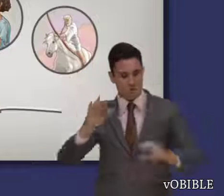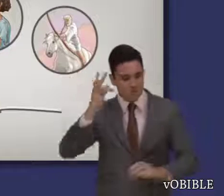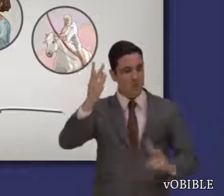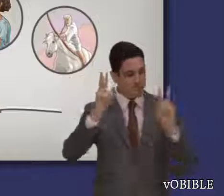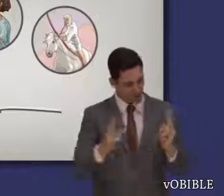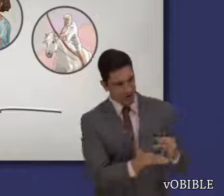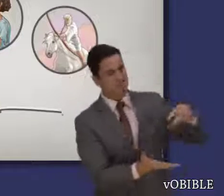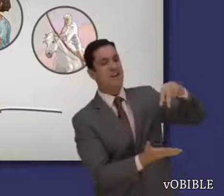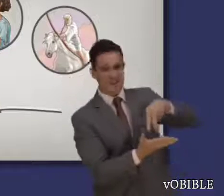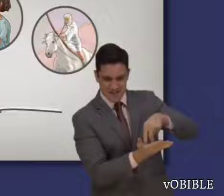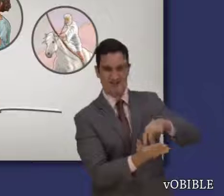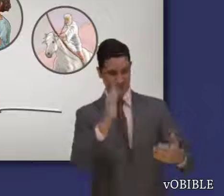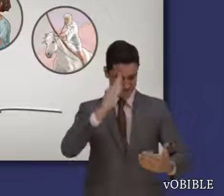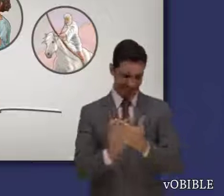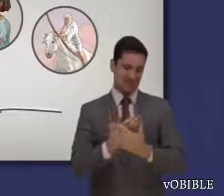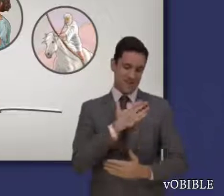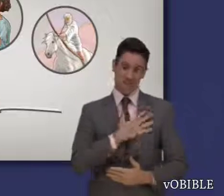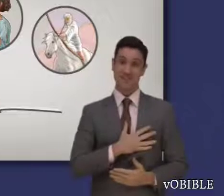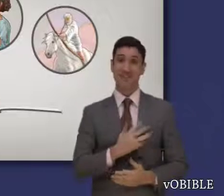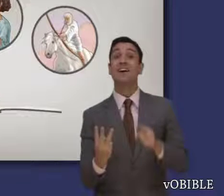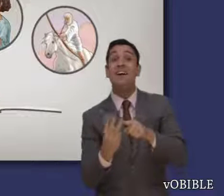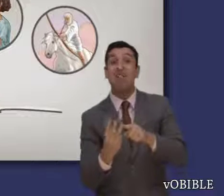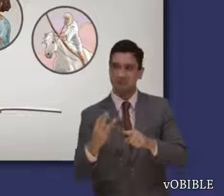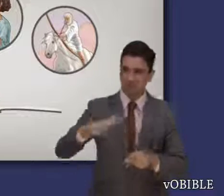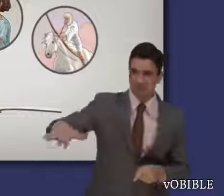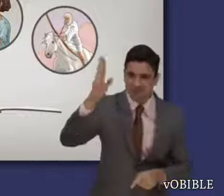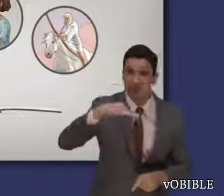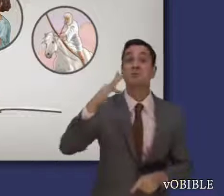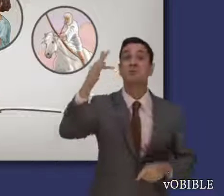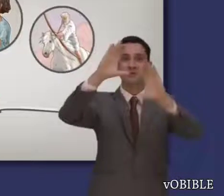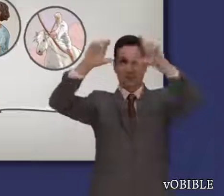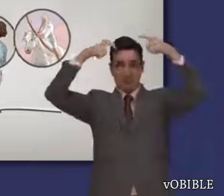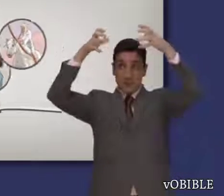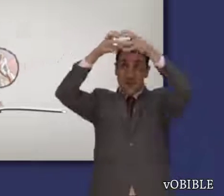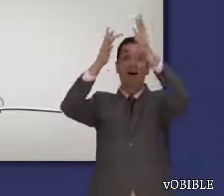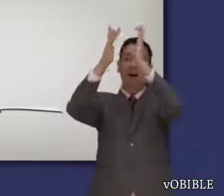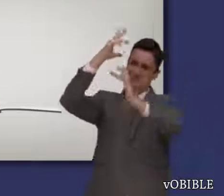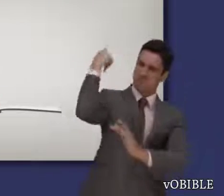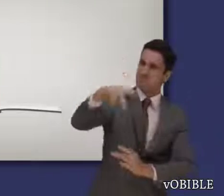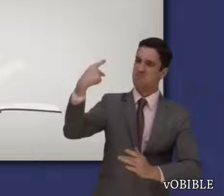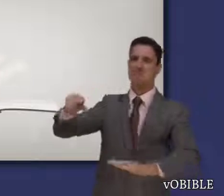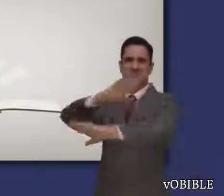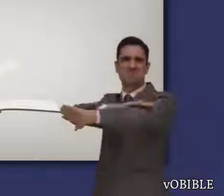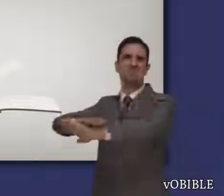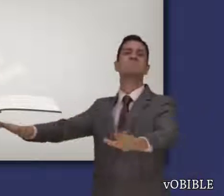Jesus Cristo, o Rei do Reino de Deus, vai destruir todos os inimigos de Jeová.